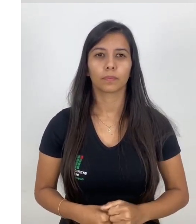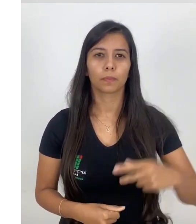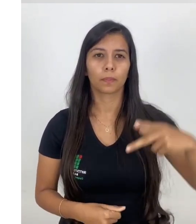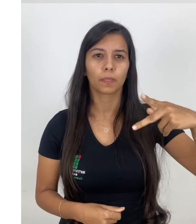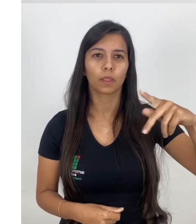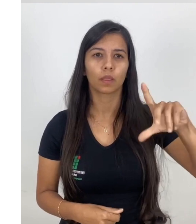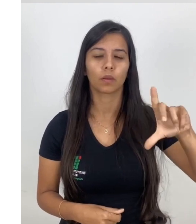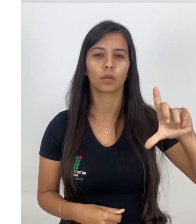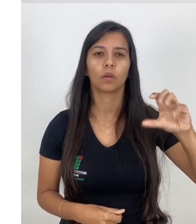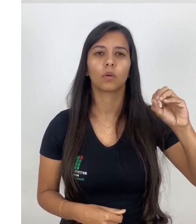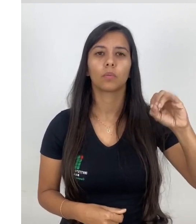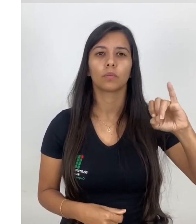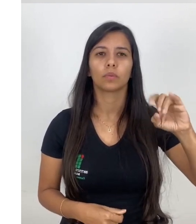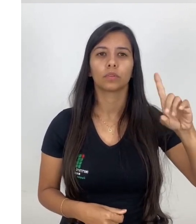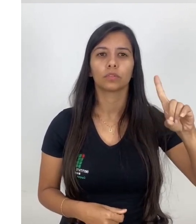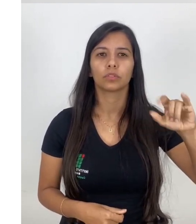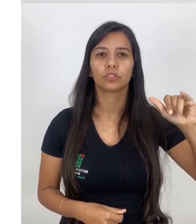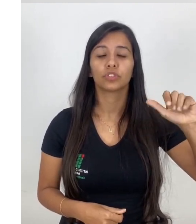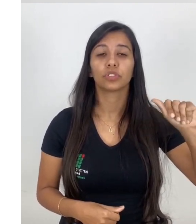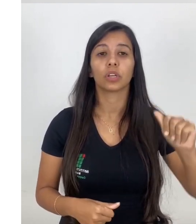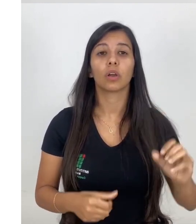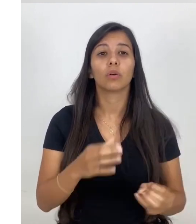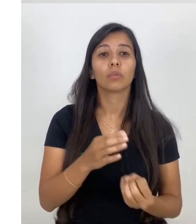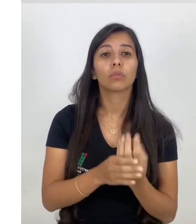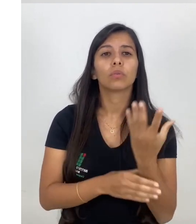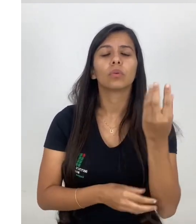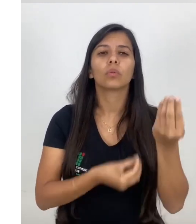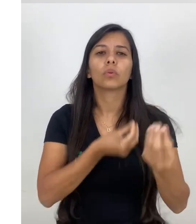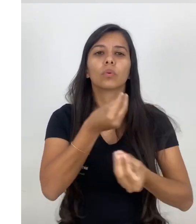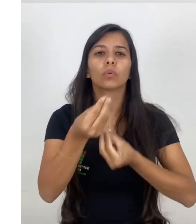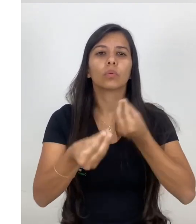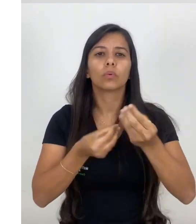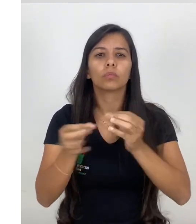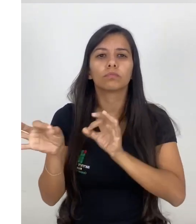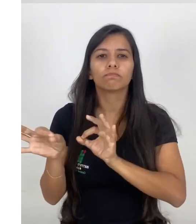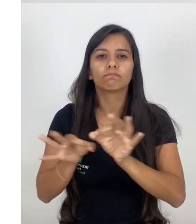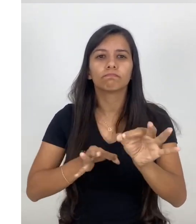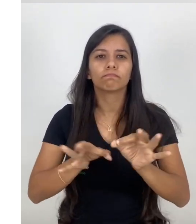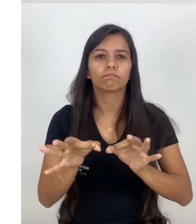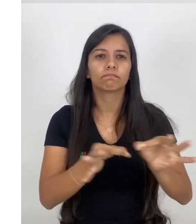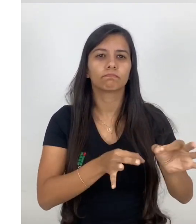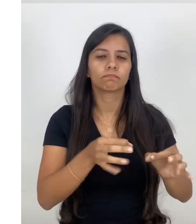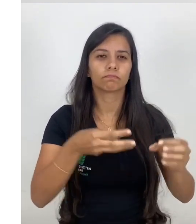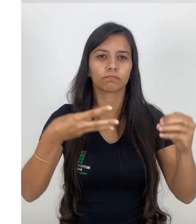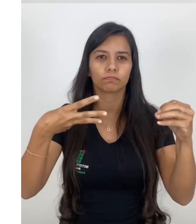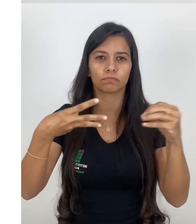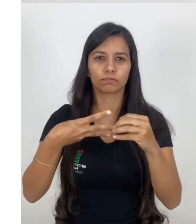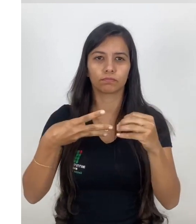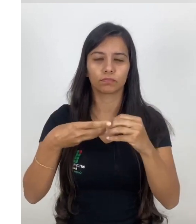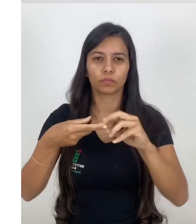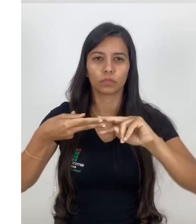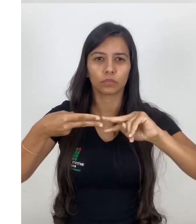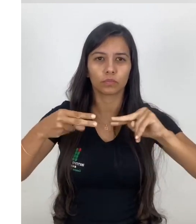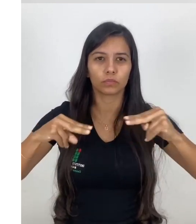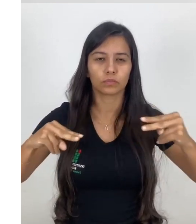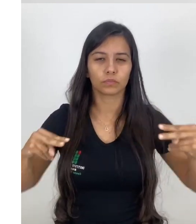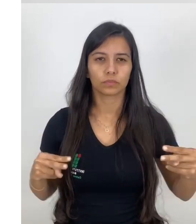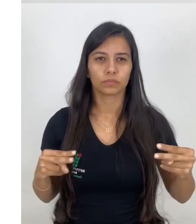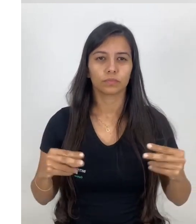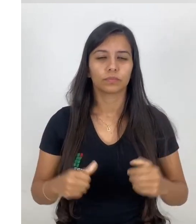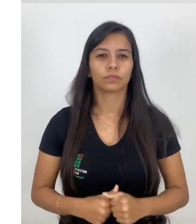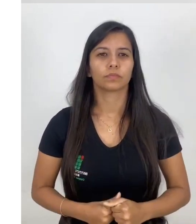de ploidia, que é a composição genética, né, como que ela está ali organizada, alinhada,